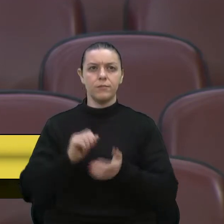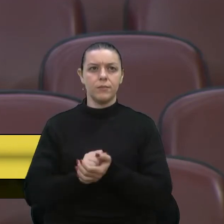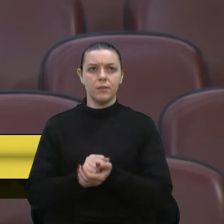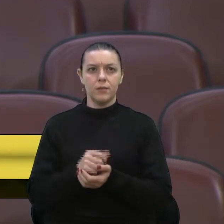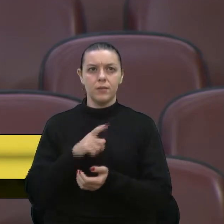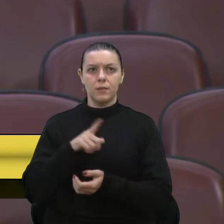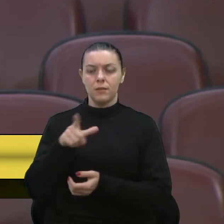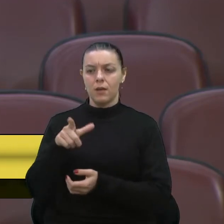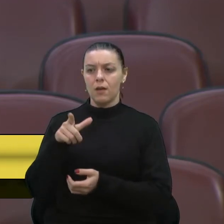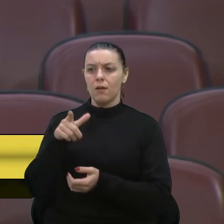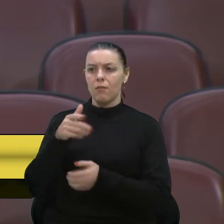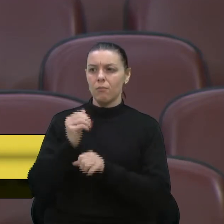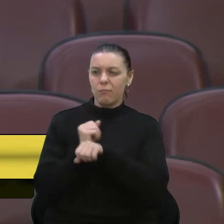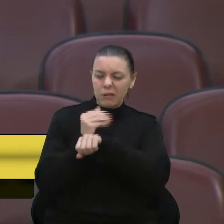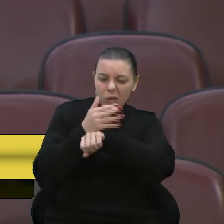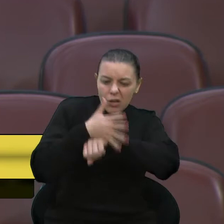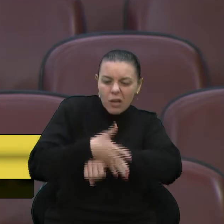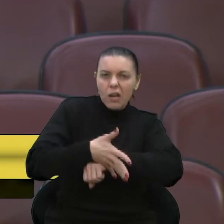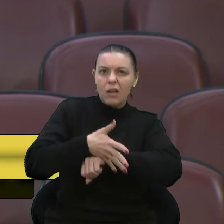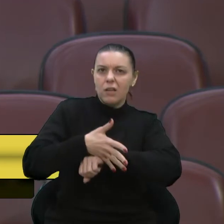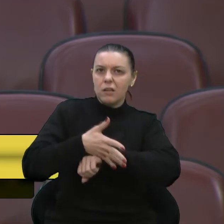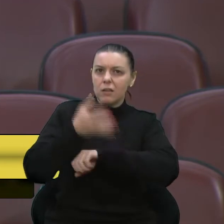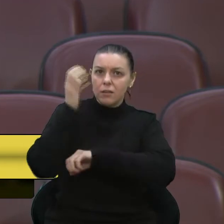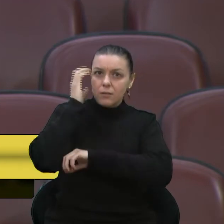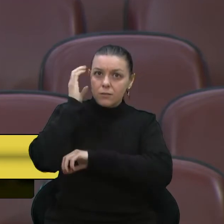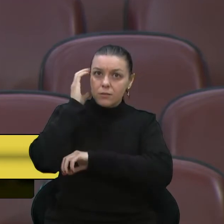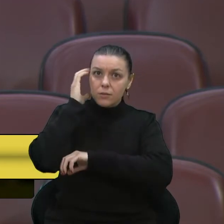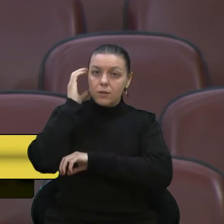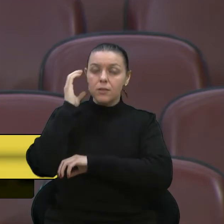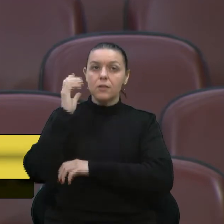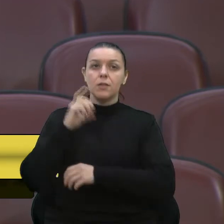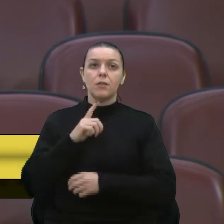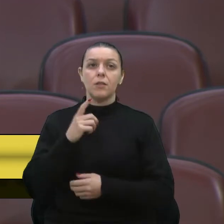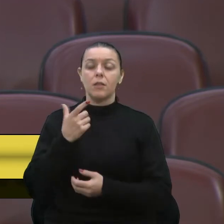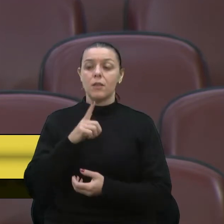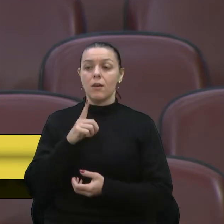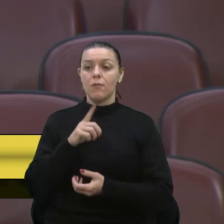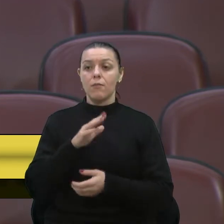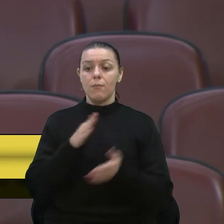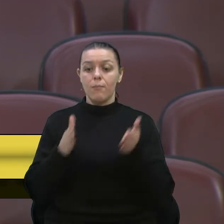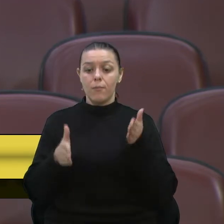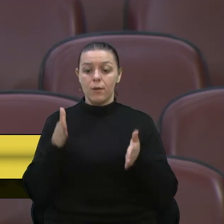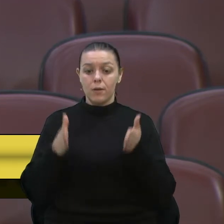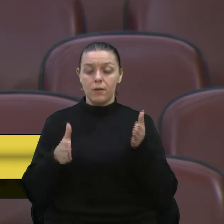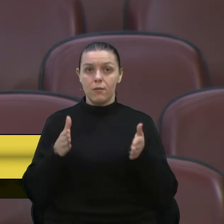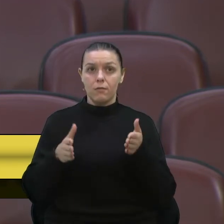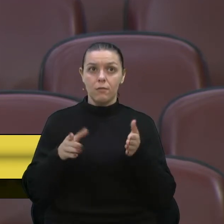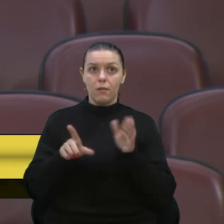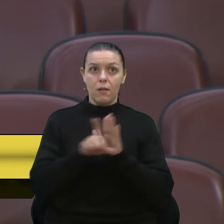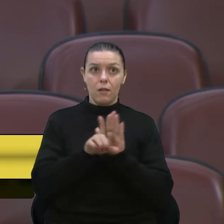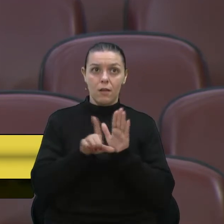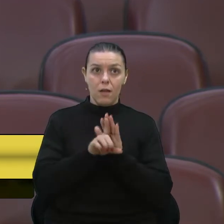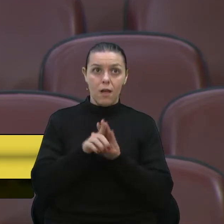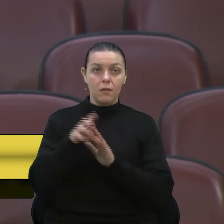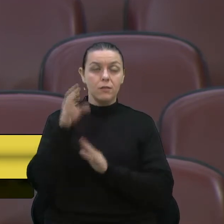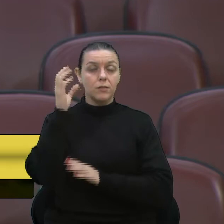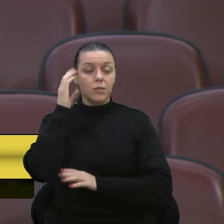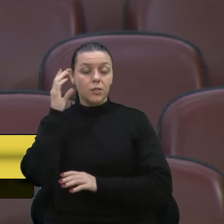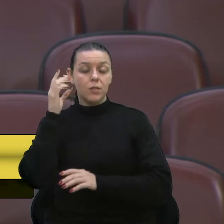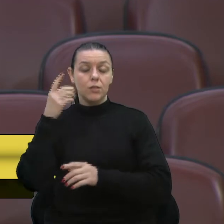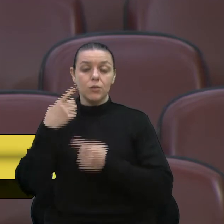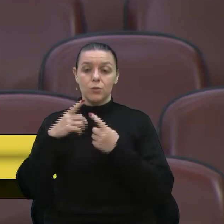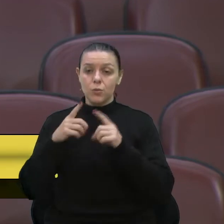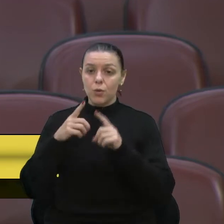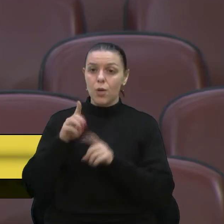quando ele madrugava dia e noite escutando a Rádio Guaíba, estava num período da legalidade, né, então ele escutava os discursos do